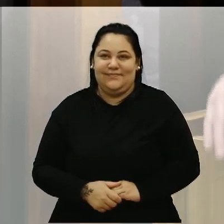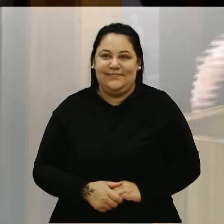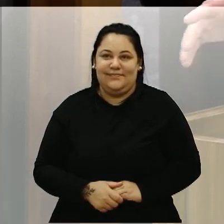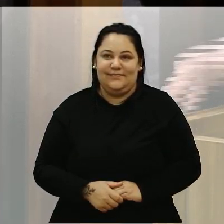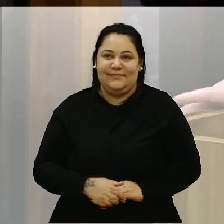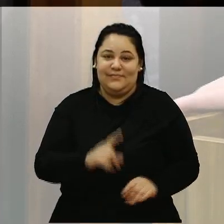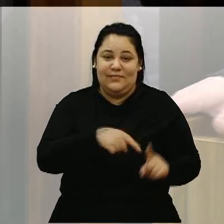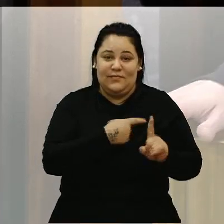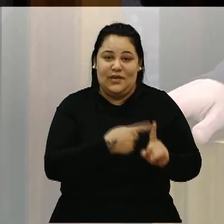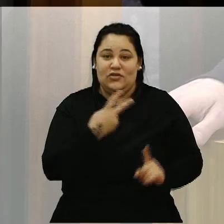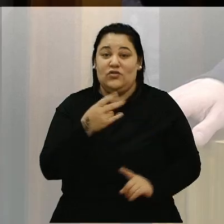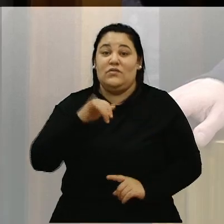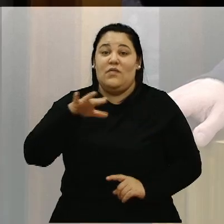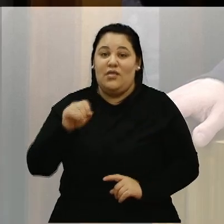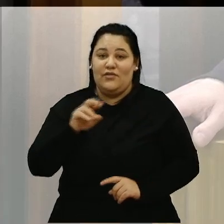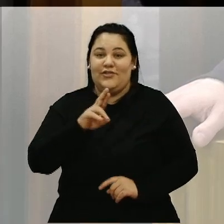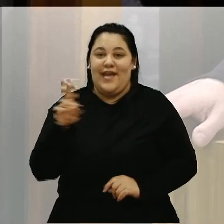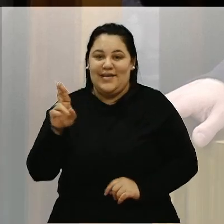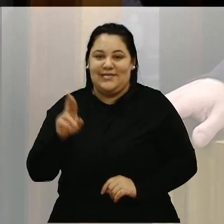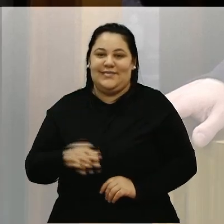Mais de 2 milhões de reais.